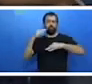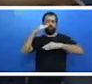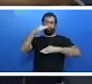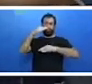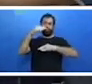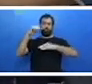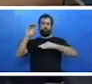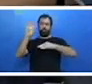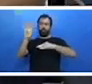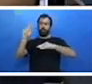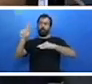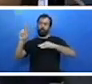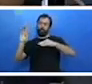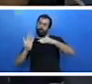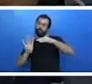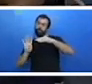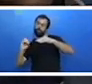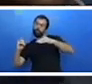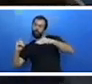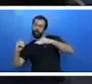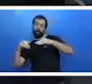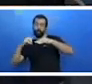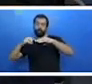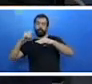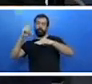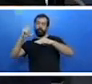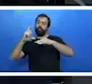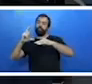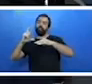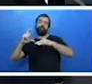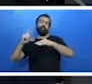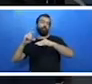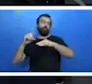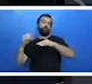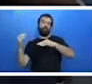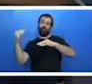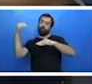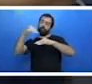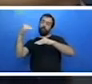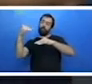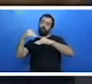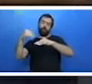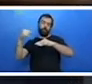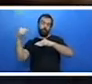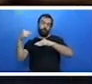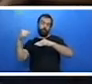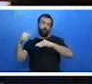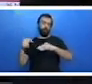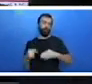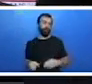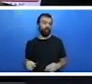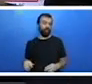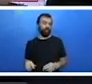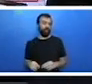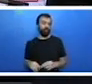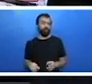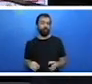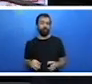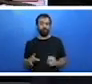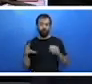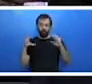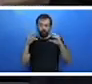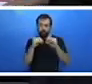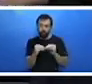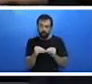40 e 41 graus? Sim, está ali no meio, está entre. É possível concluir